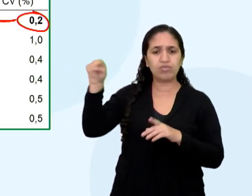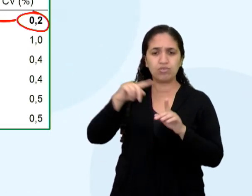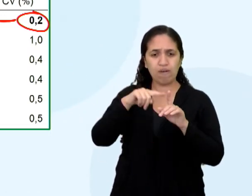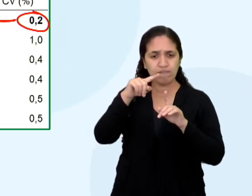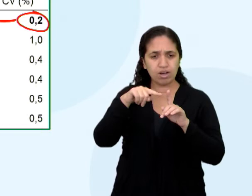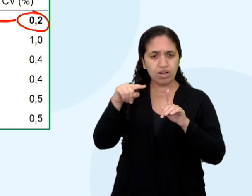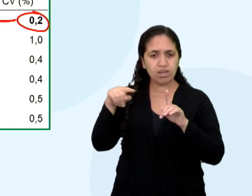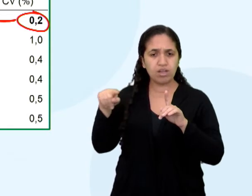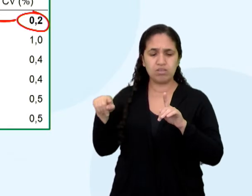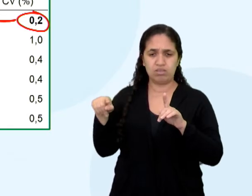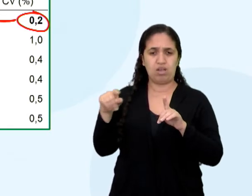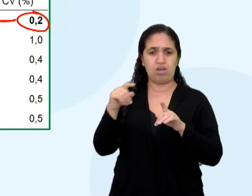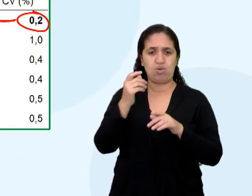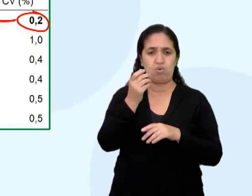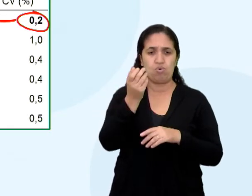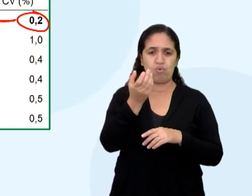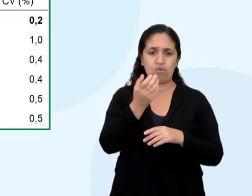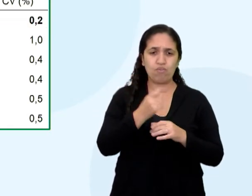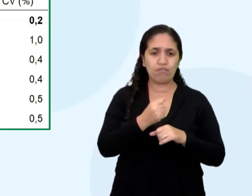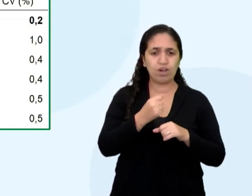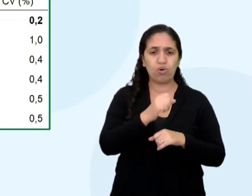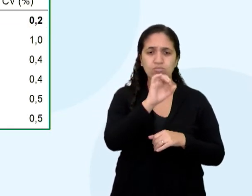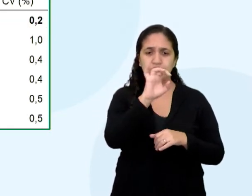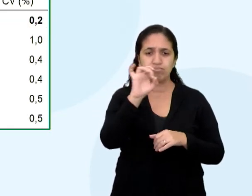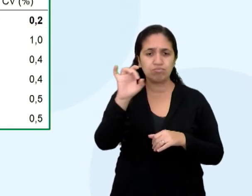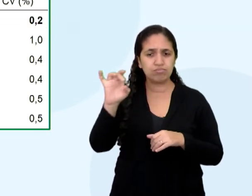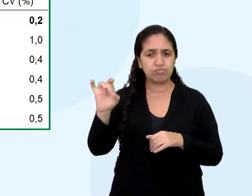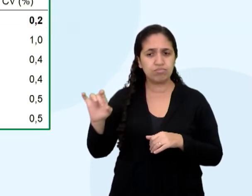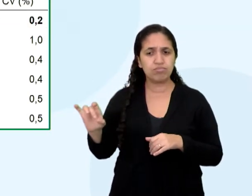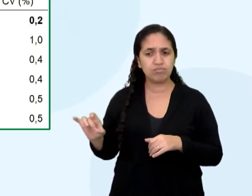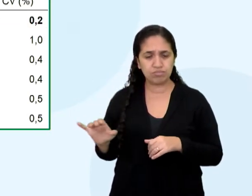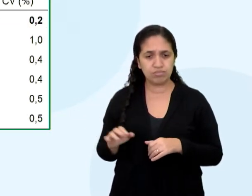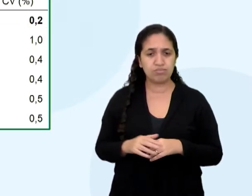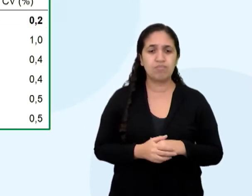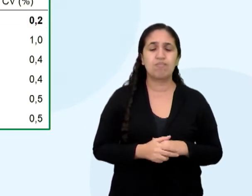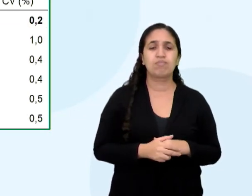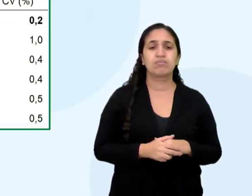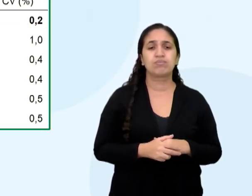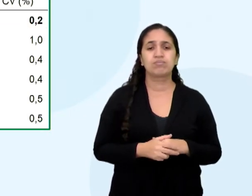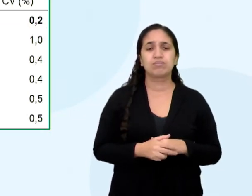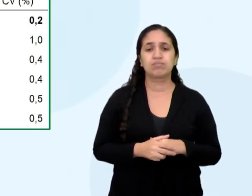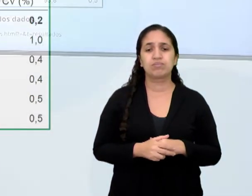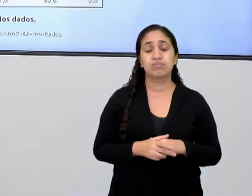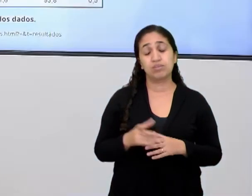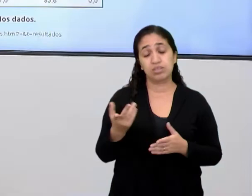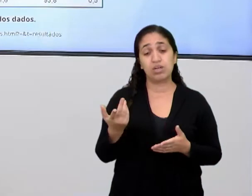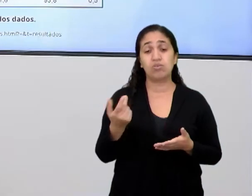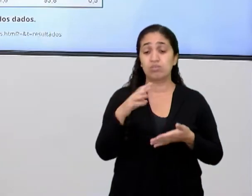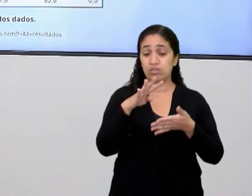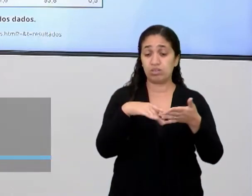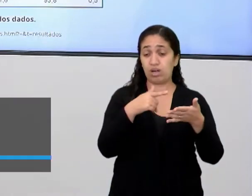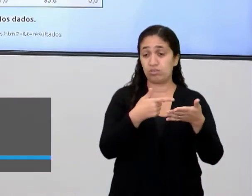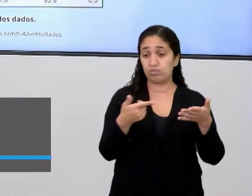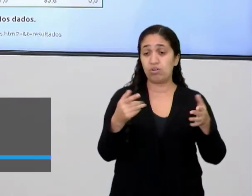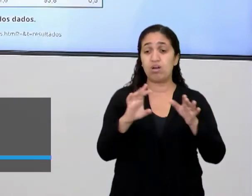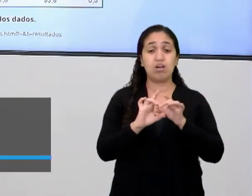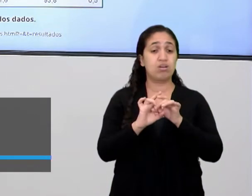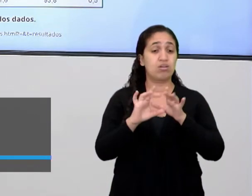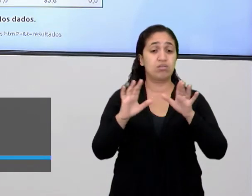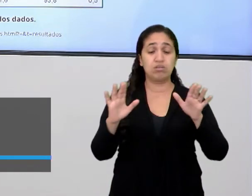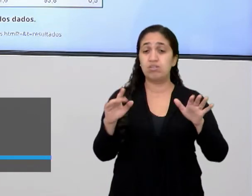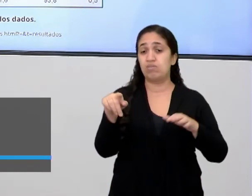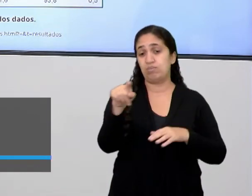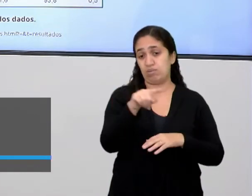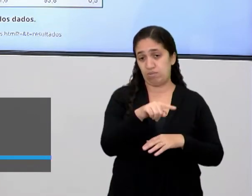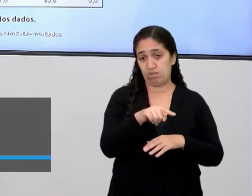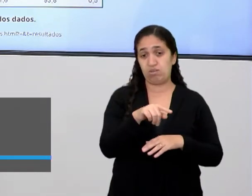dos valores correspondentes a ele, tudo bem? Então são dados que estão disponíveis aí para